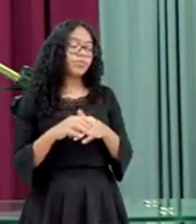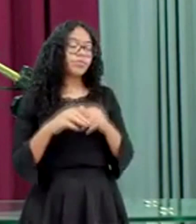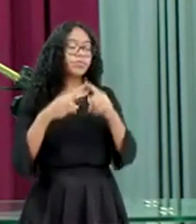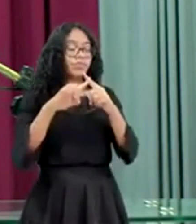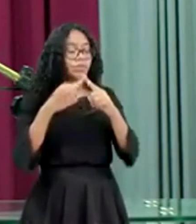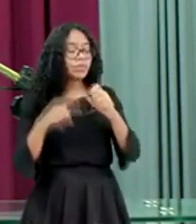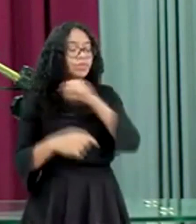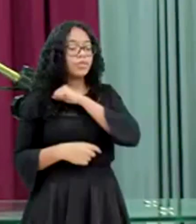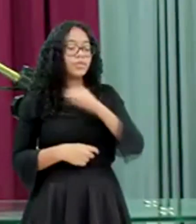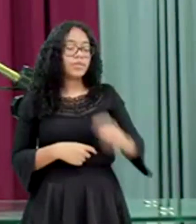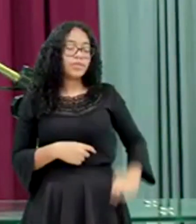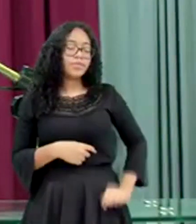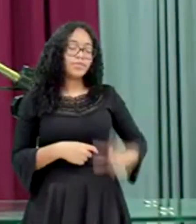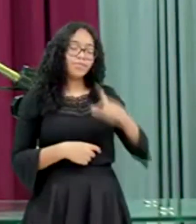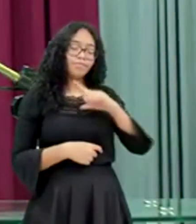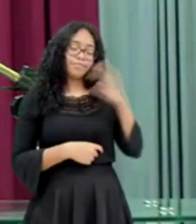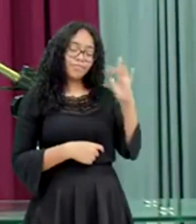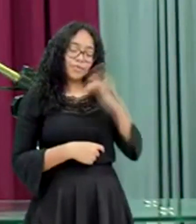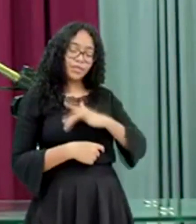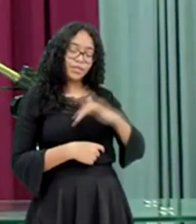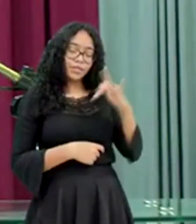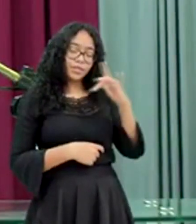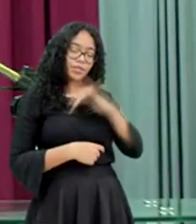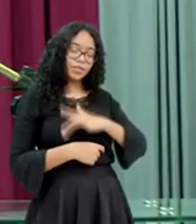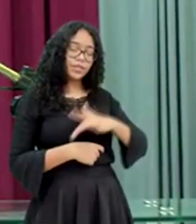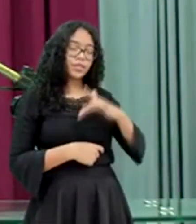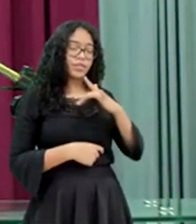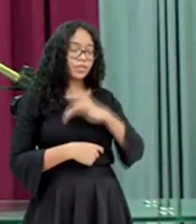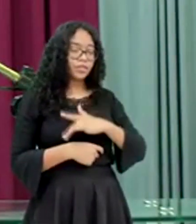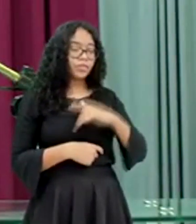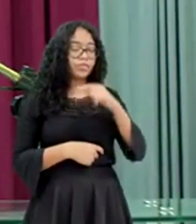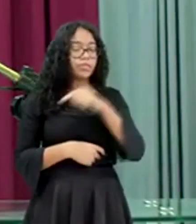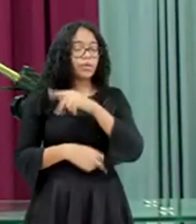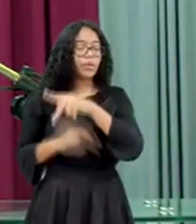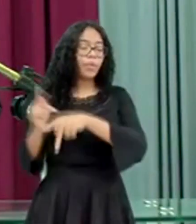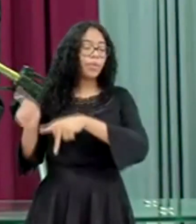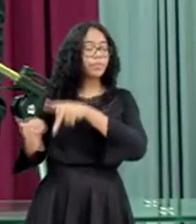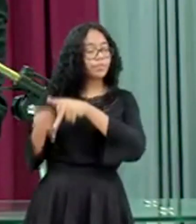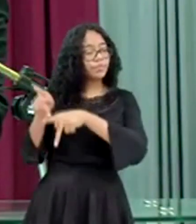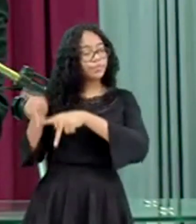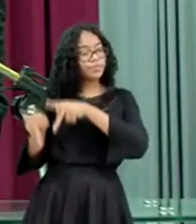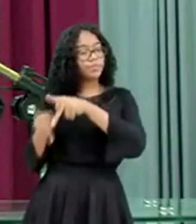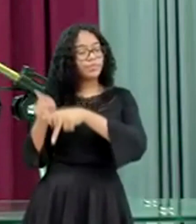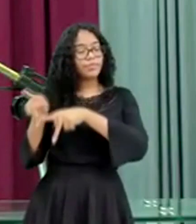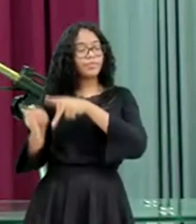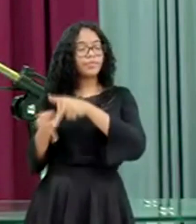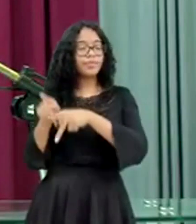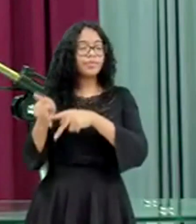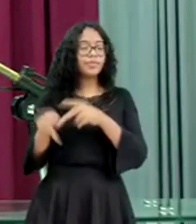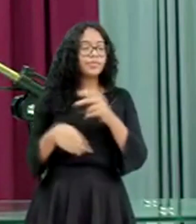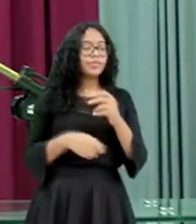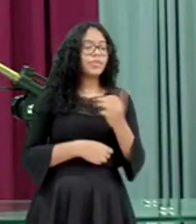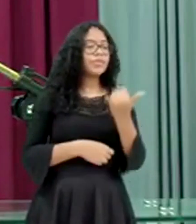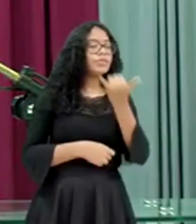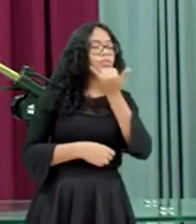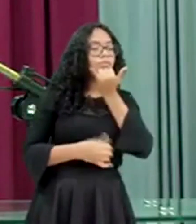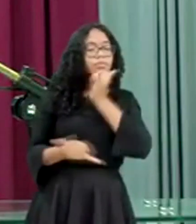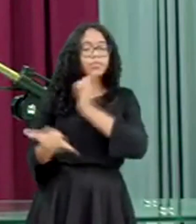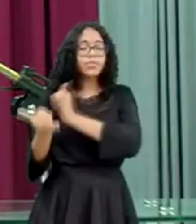de misericórdia e de benignidade para com este povo e perdoe este